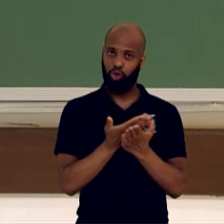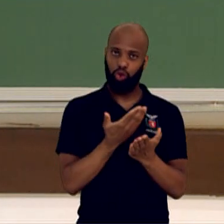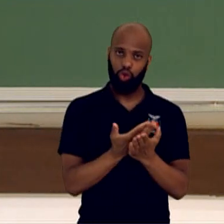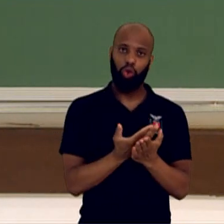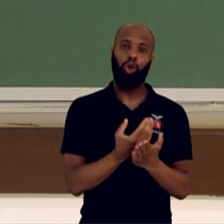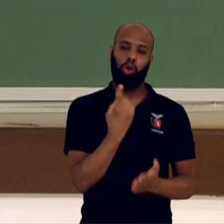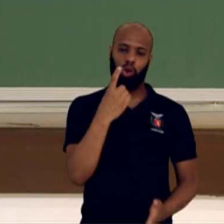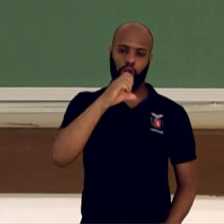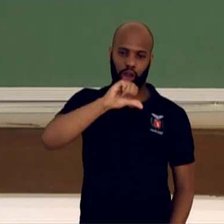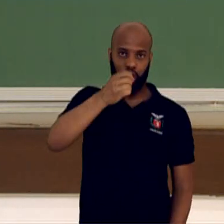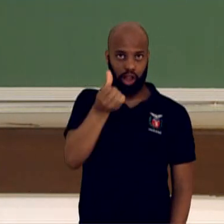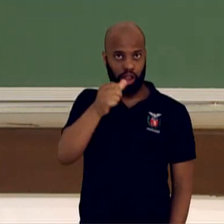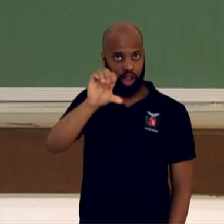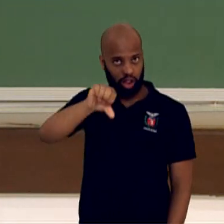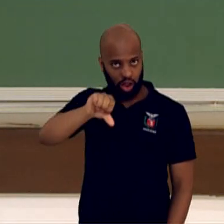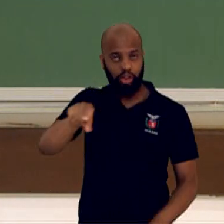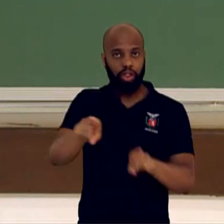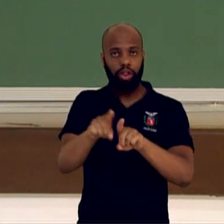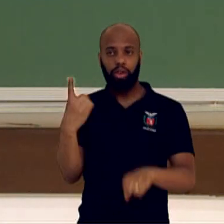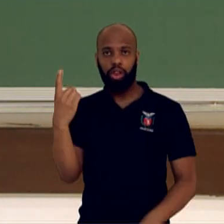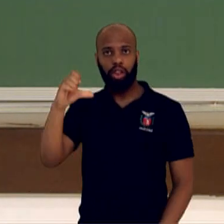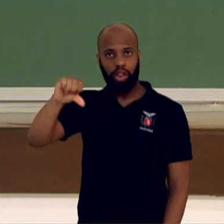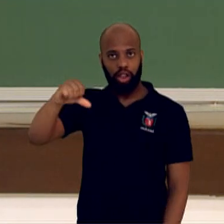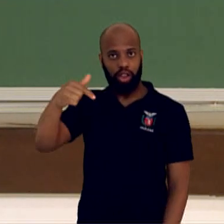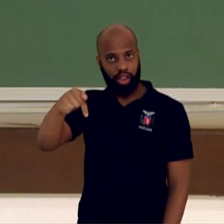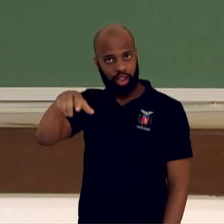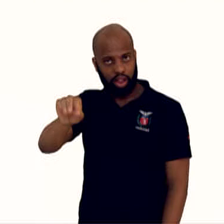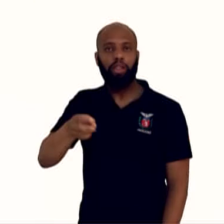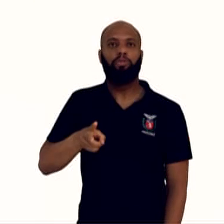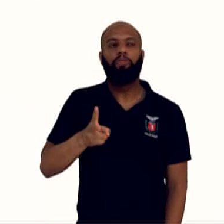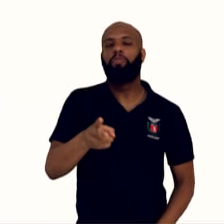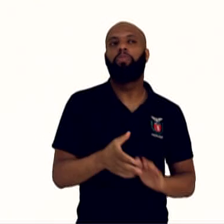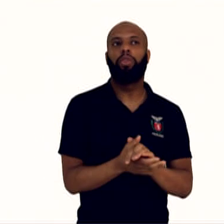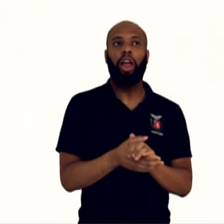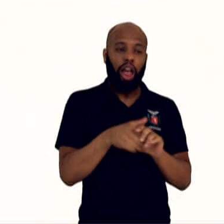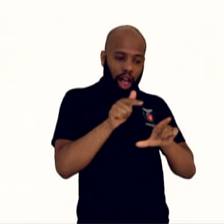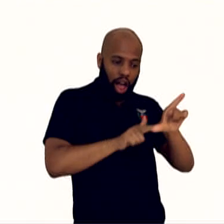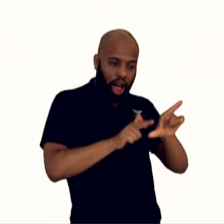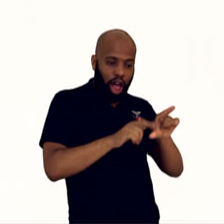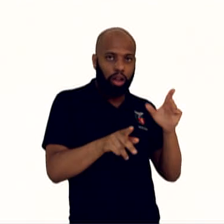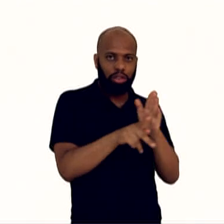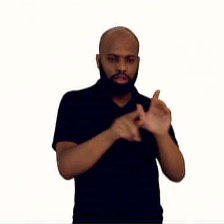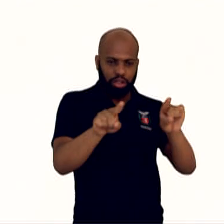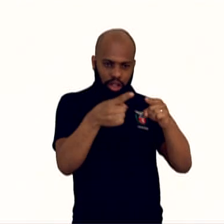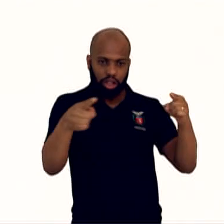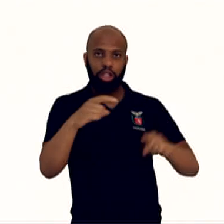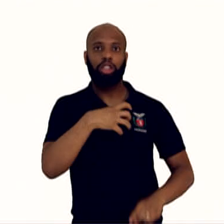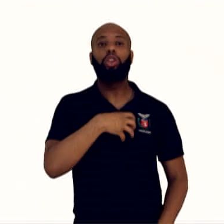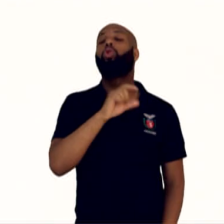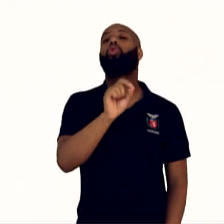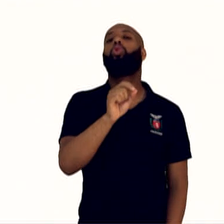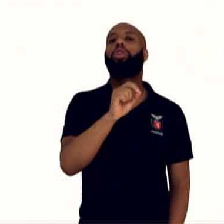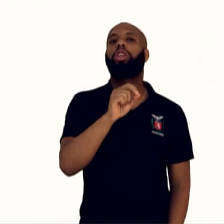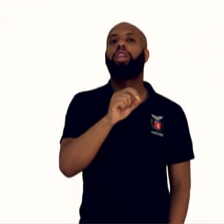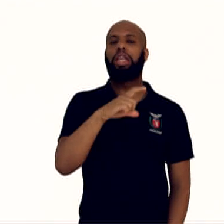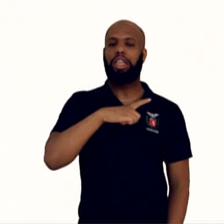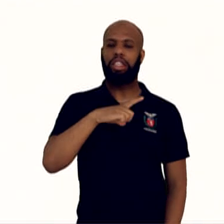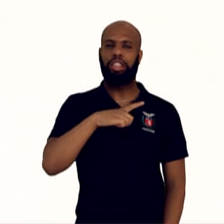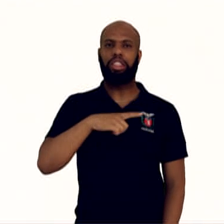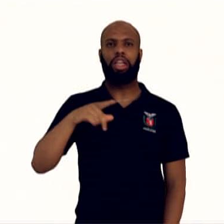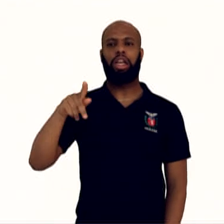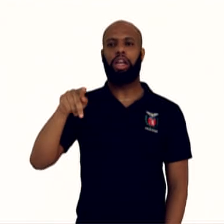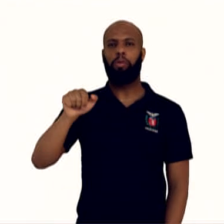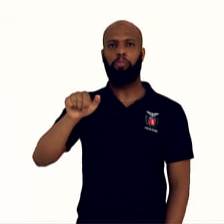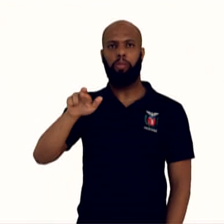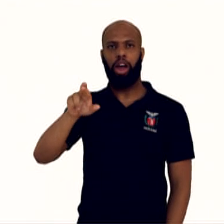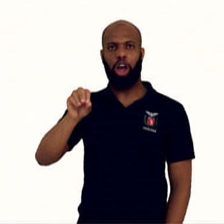69, 70 que chegou e continuamos ainda aqui. As letras das músicas eram em forma de paródias.